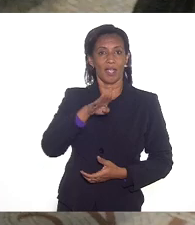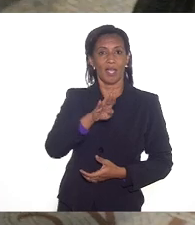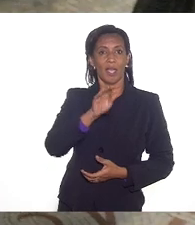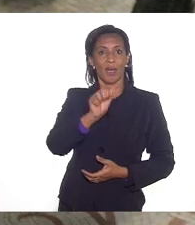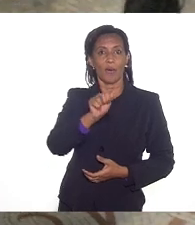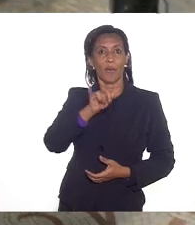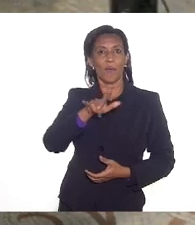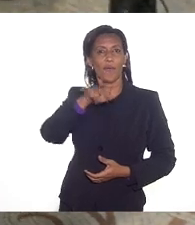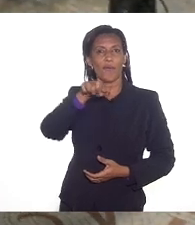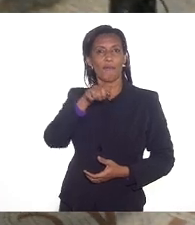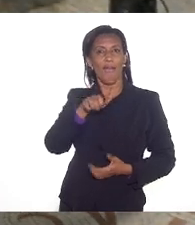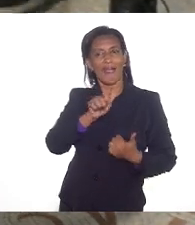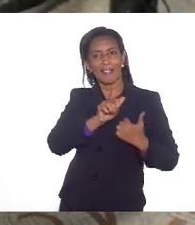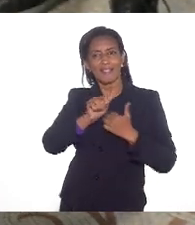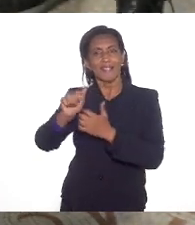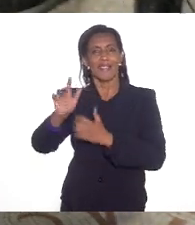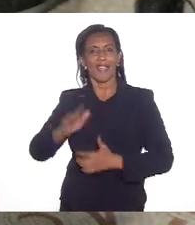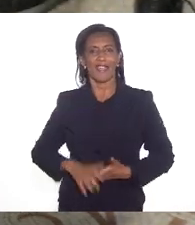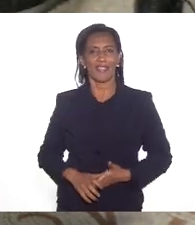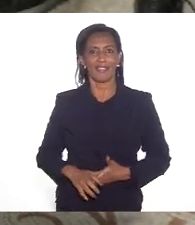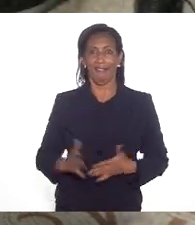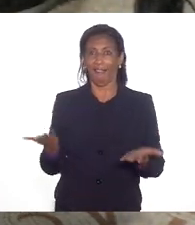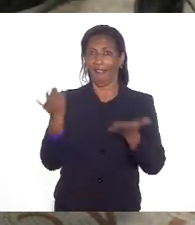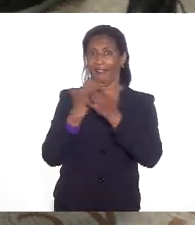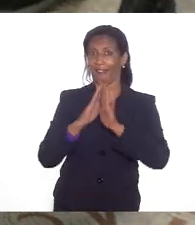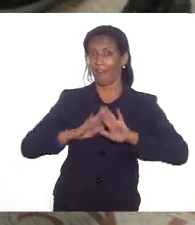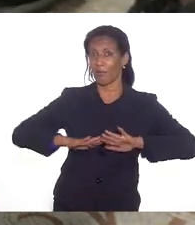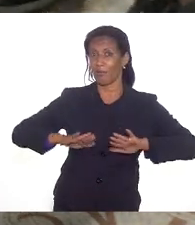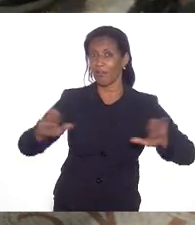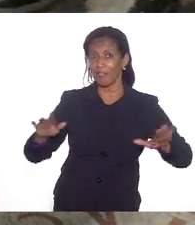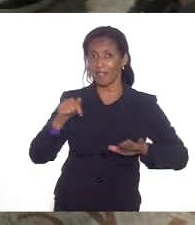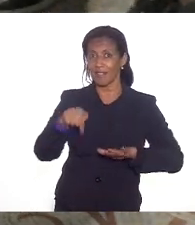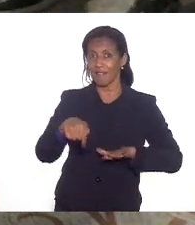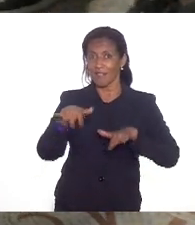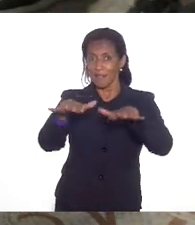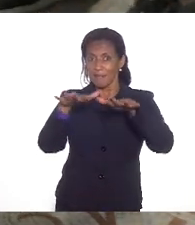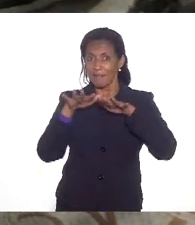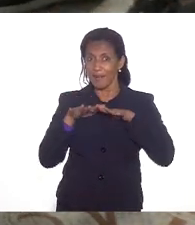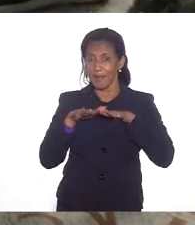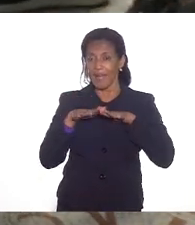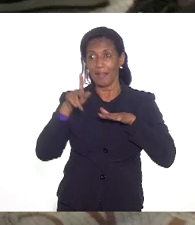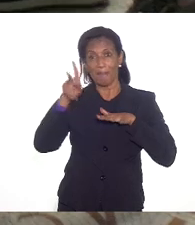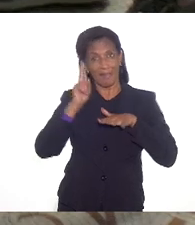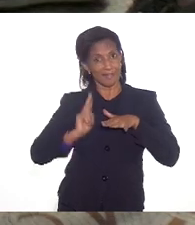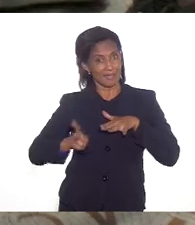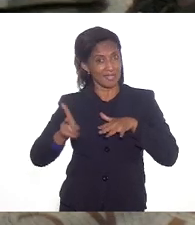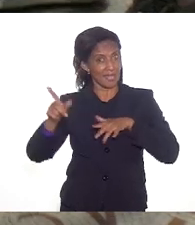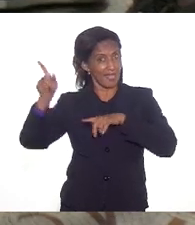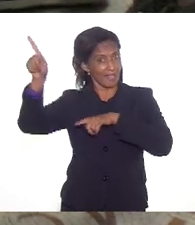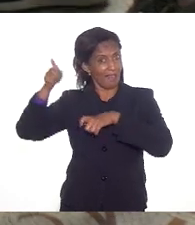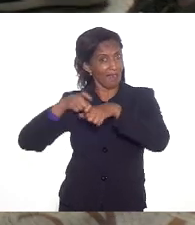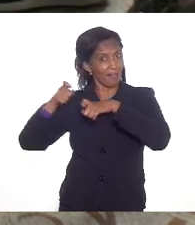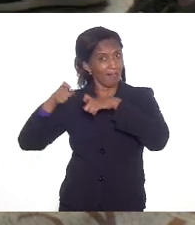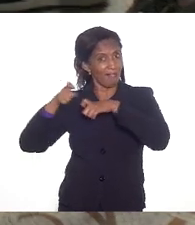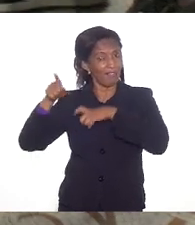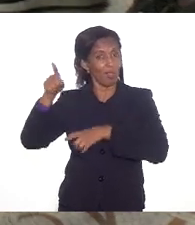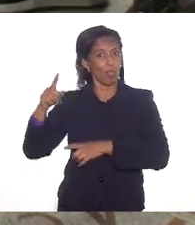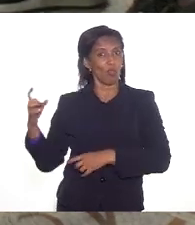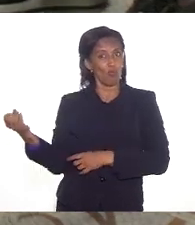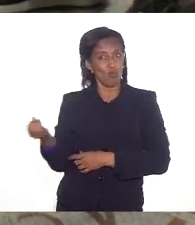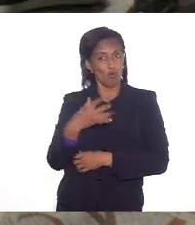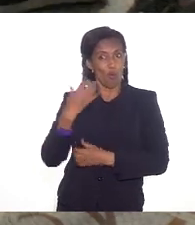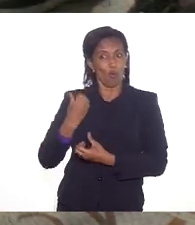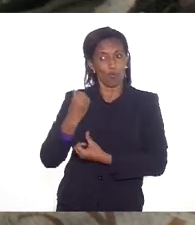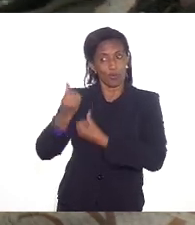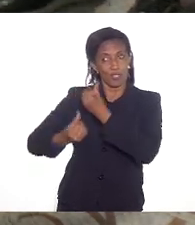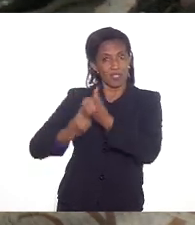sempre segue é isso galera acabou aqui nesse plenário mas segue a luta no novo Parlamento novo